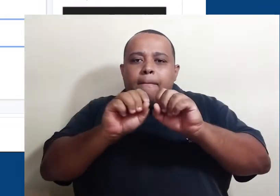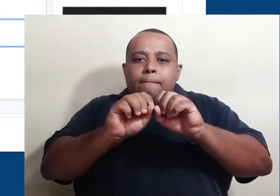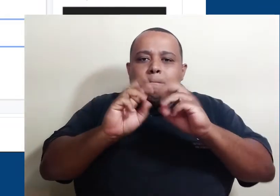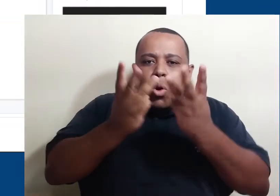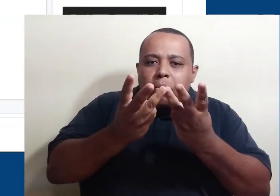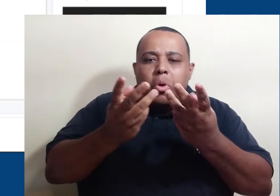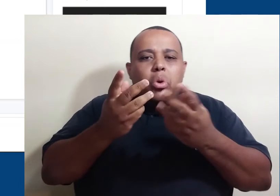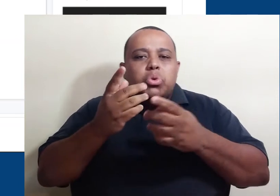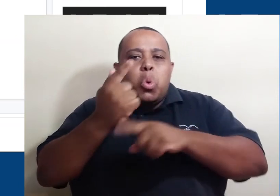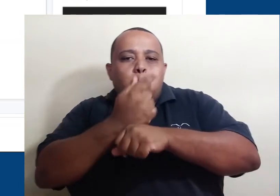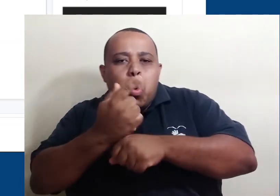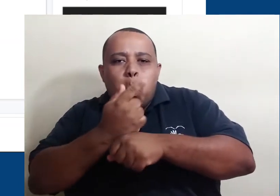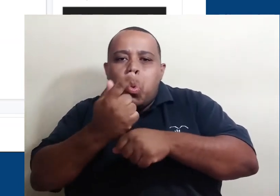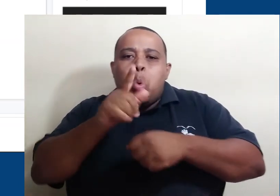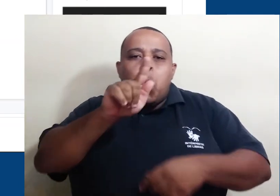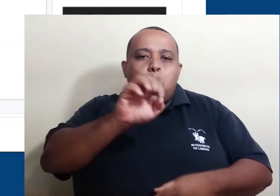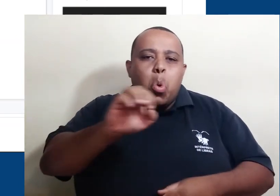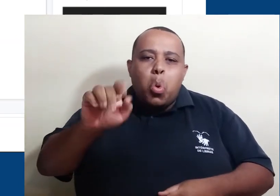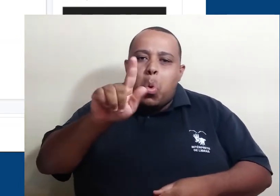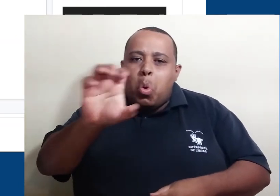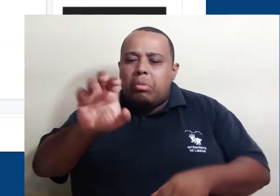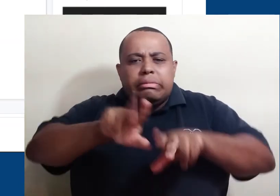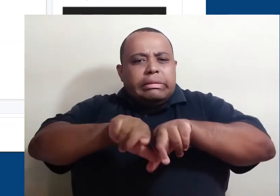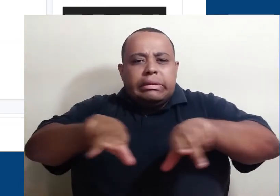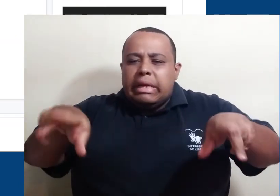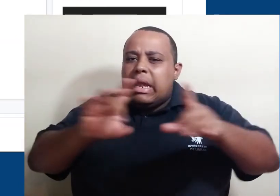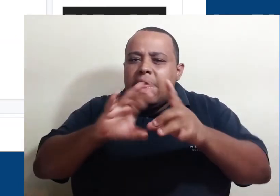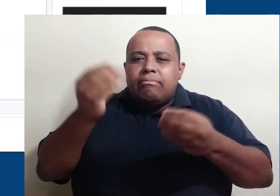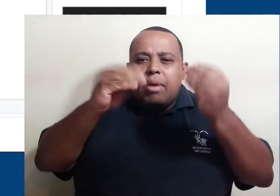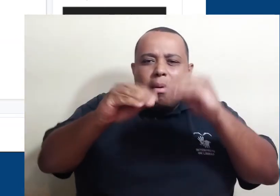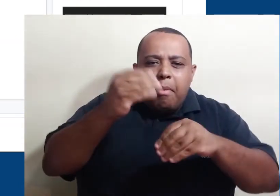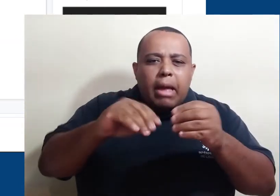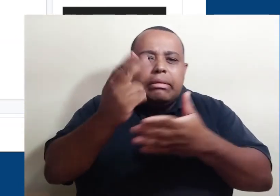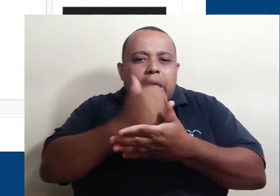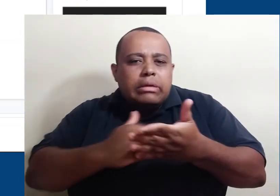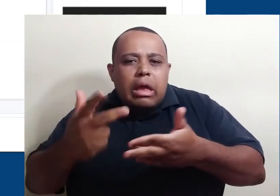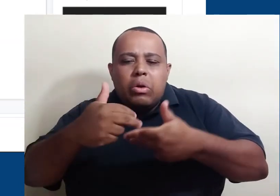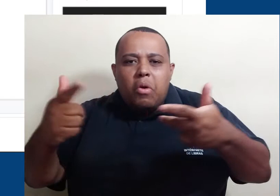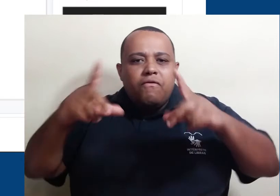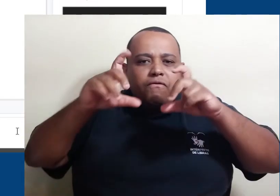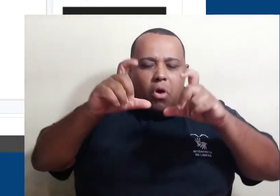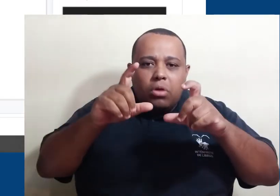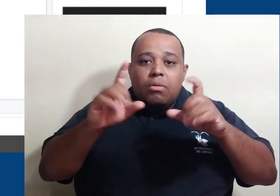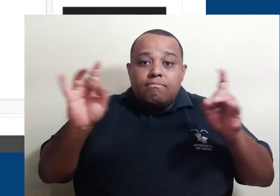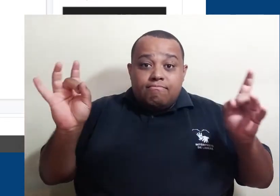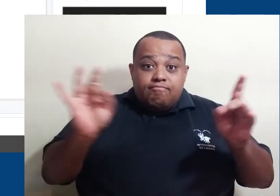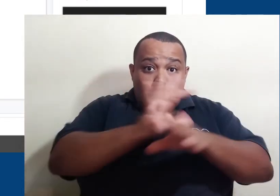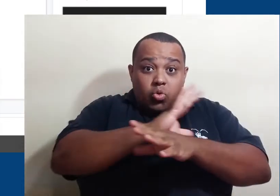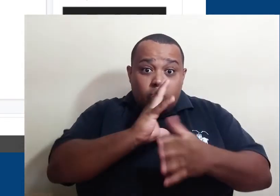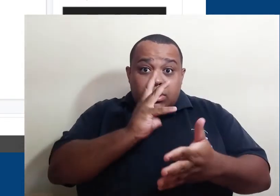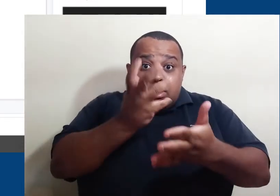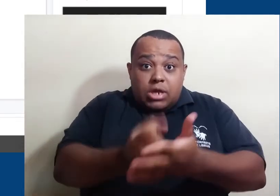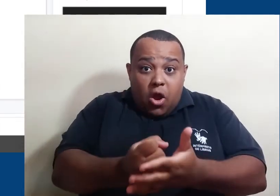com a cor, com a fonte que vocês quiserem aqui. Aqui você consegue fazer desenhos e tudo mais. E exporta uma foto desse slide e coloca ele